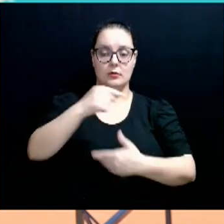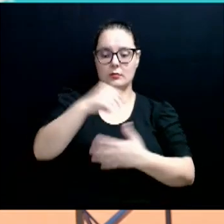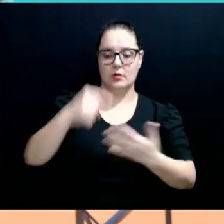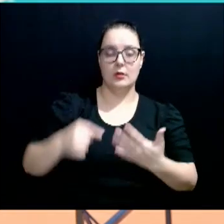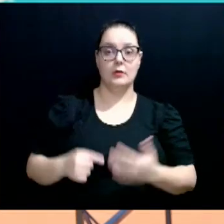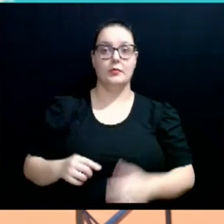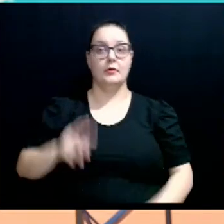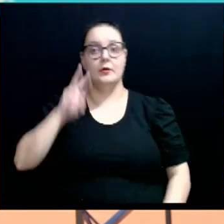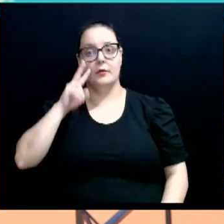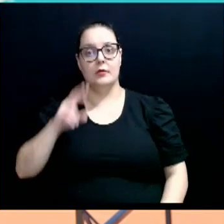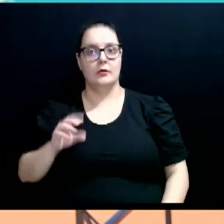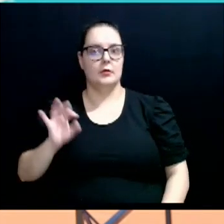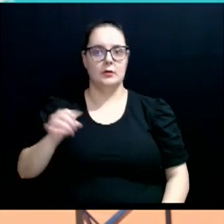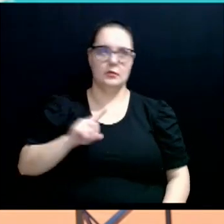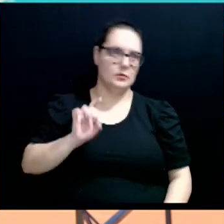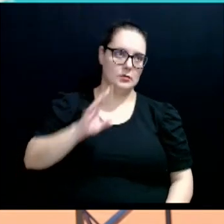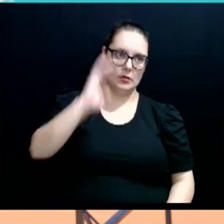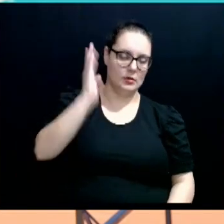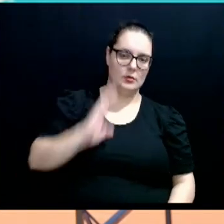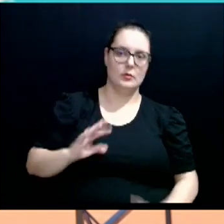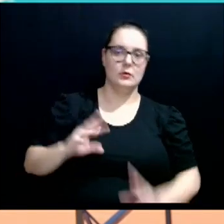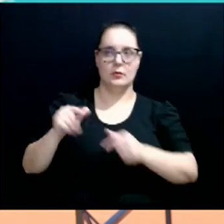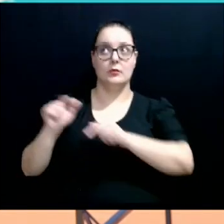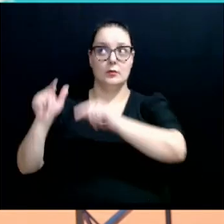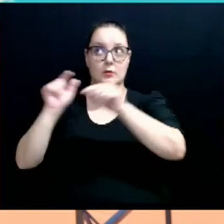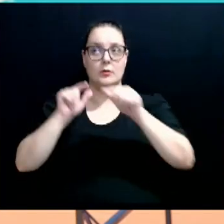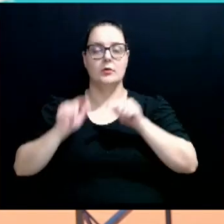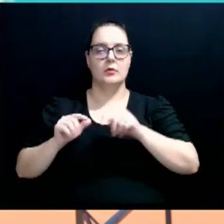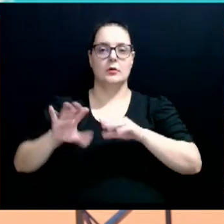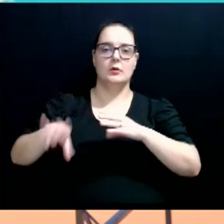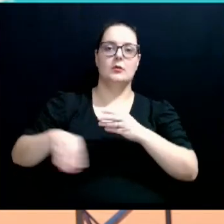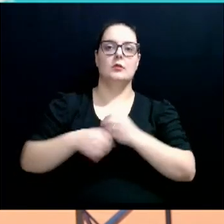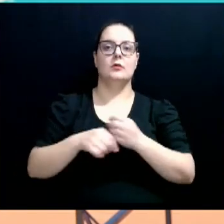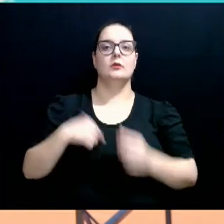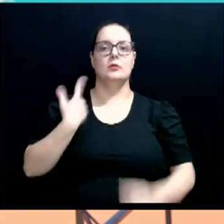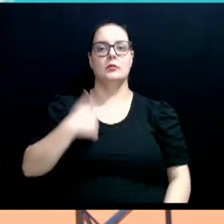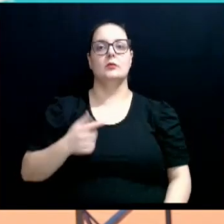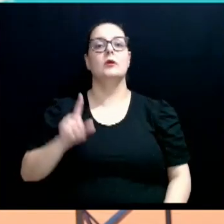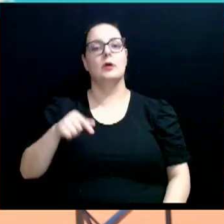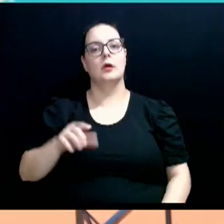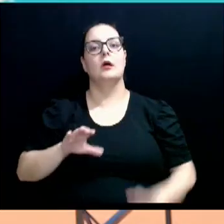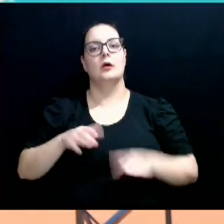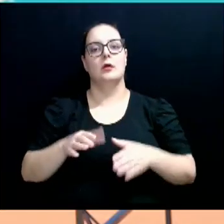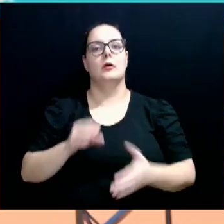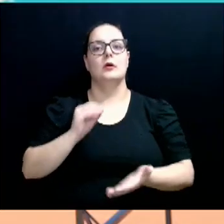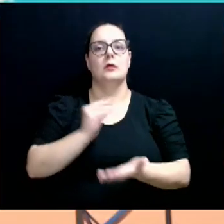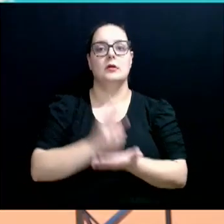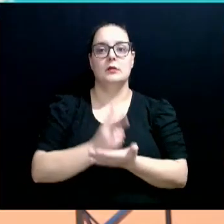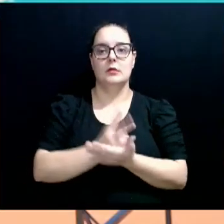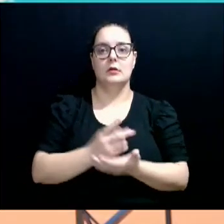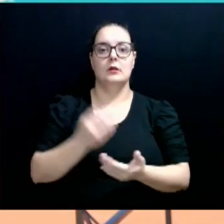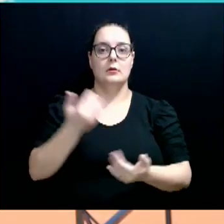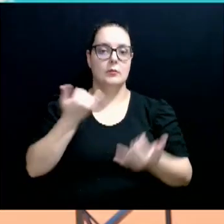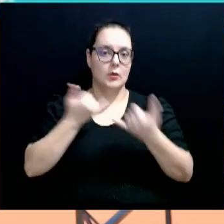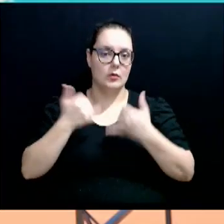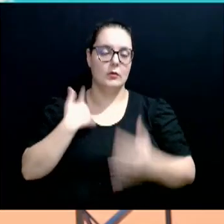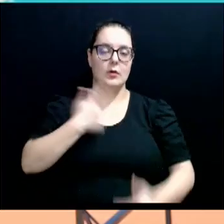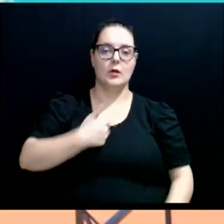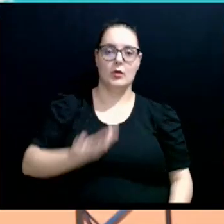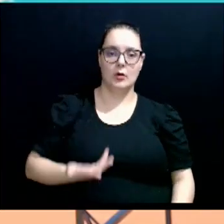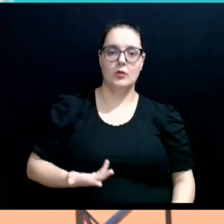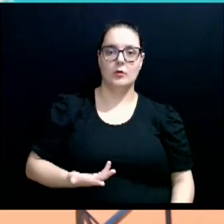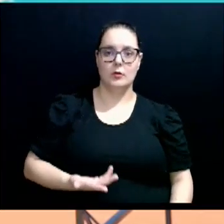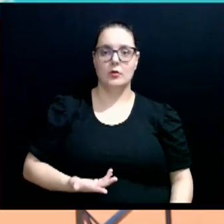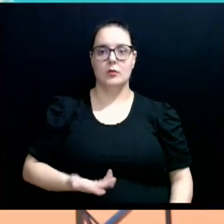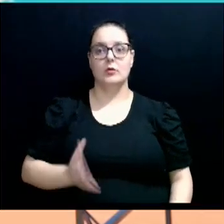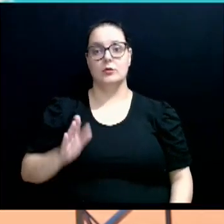aqui no Brasil, mas em todos os lugares e tenta agregar no nosso jogo. Acho que é isso que a comissão sempre tenta falar com a gente. Então acho que a gente já tem bem na